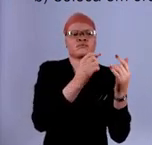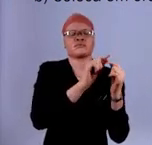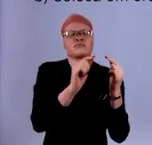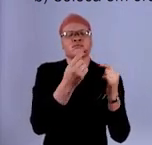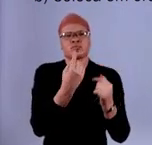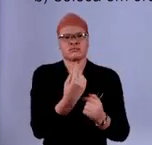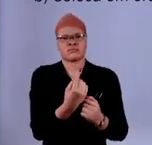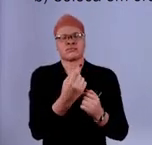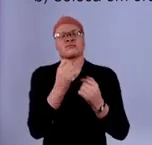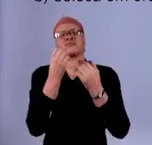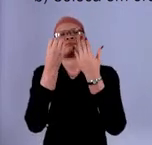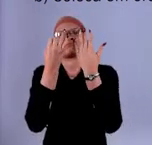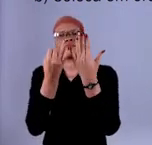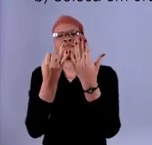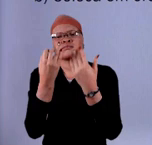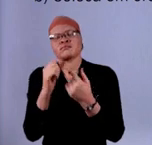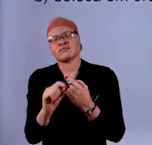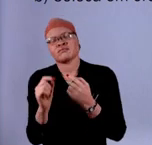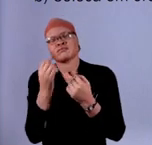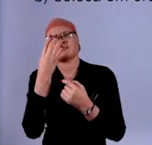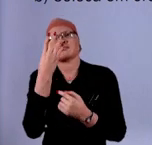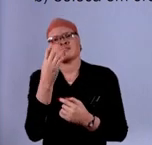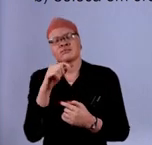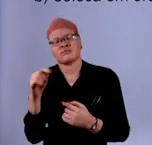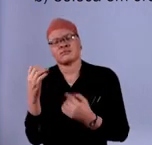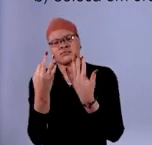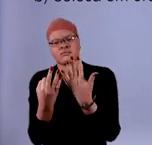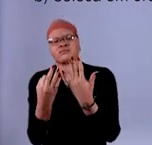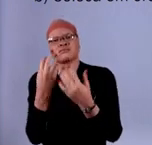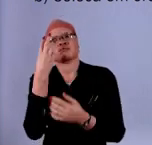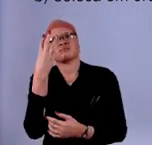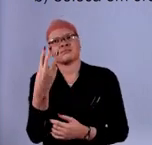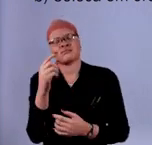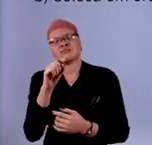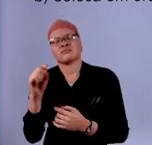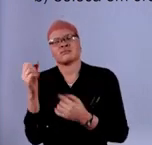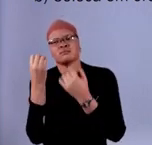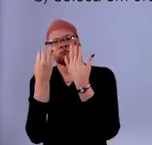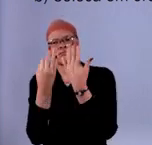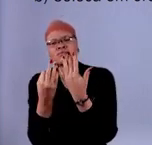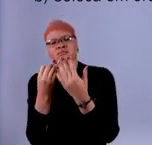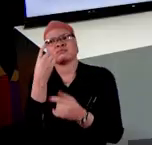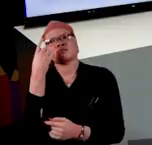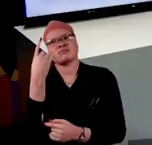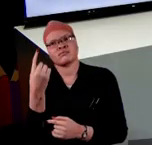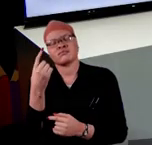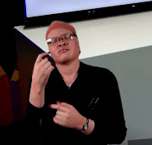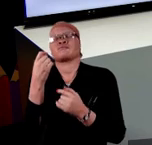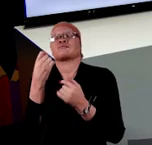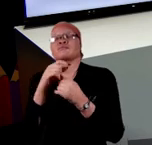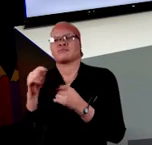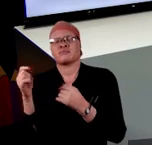sobre 187 sobre 85 sobre 8483 sobrou 81 sobrou oito